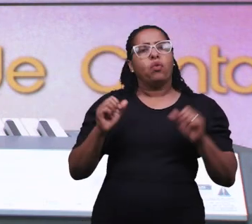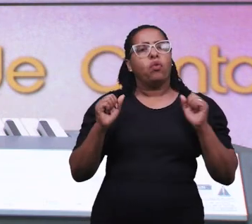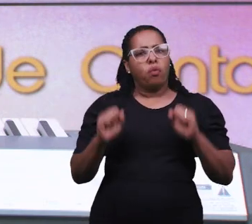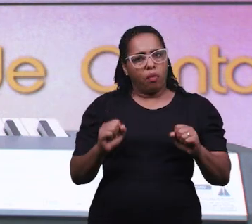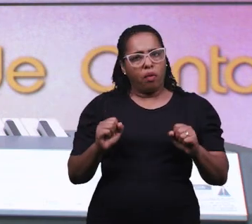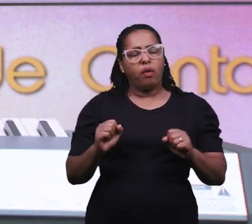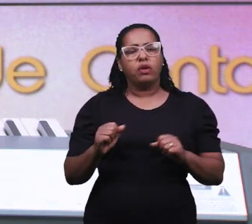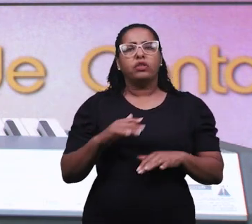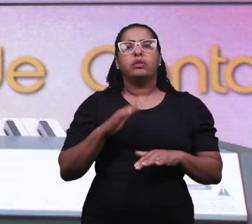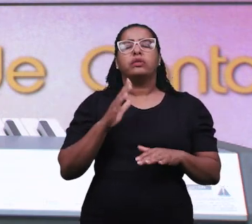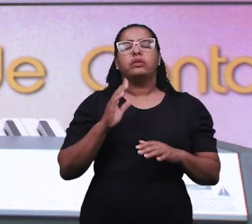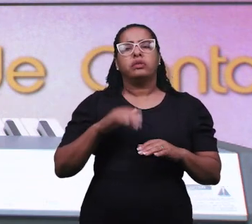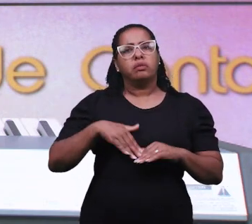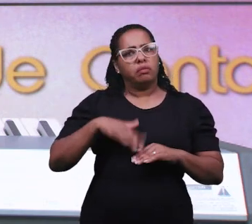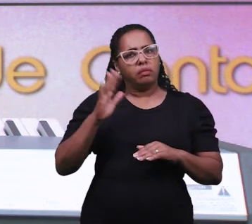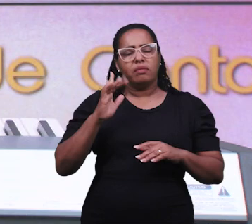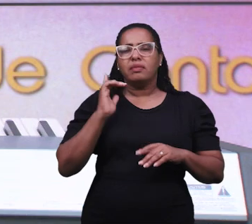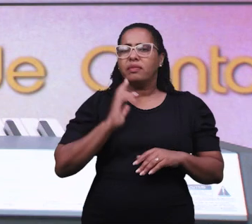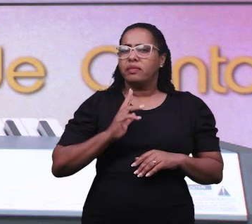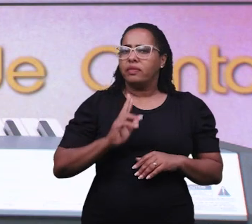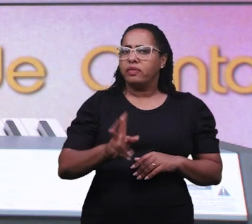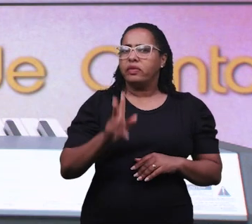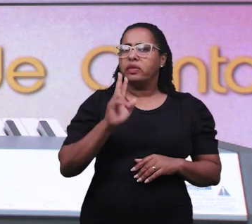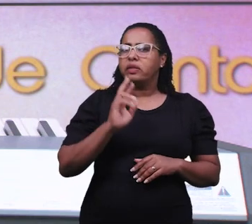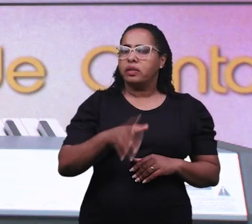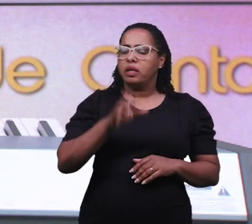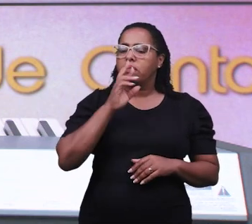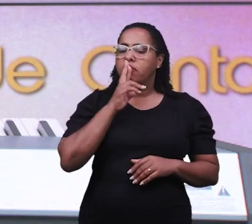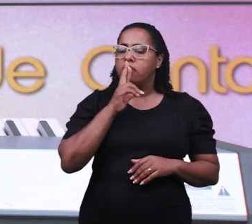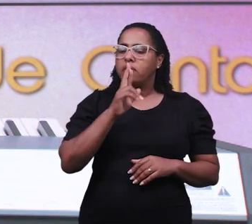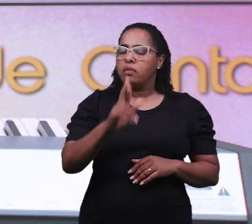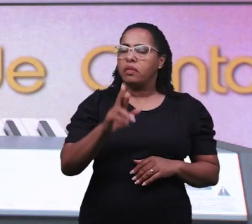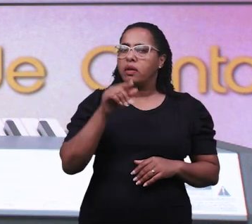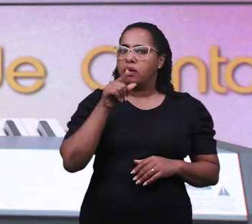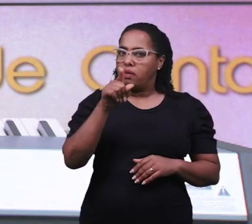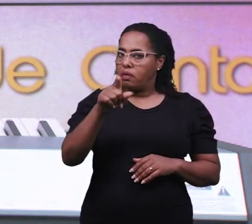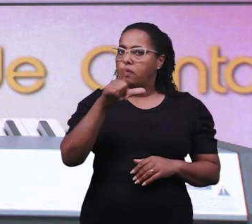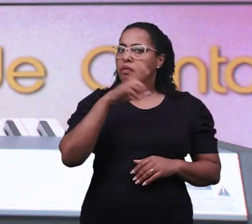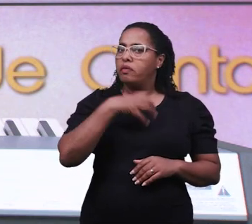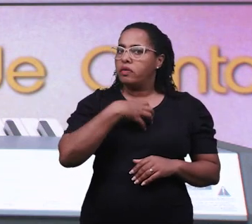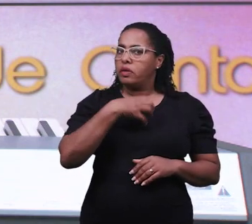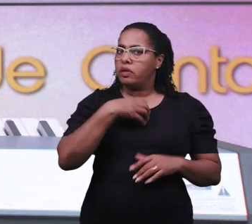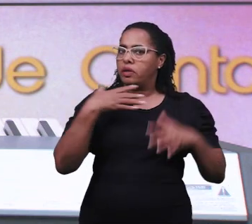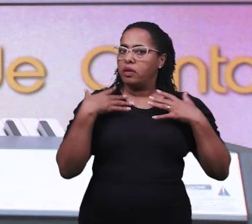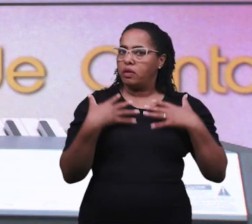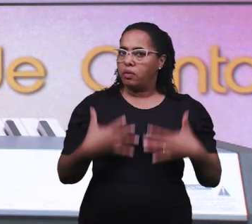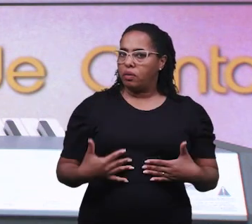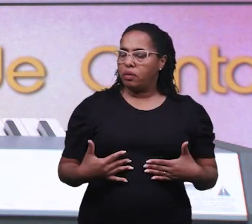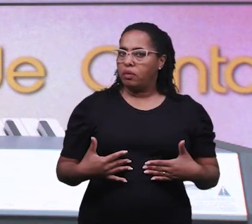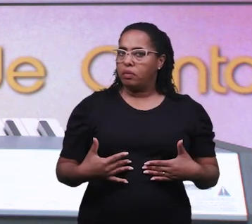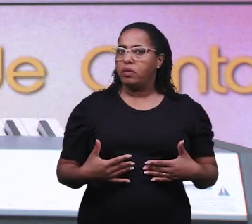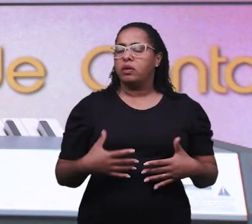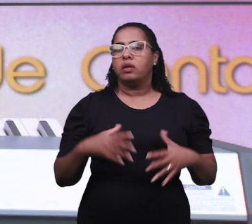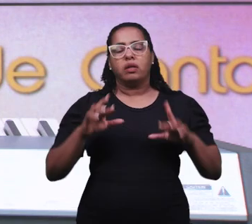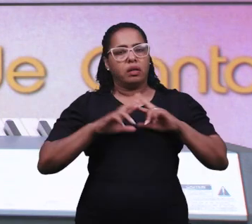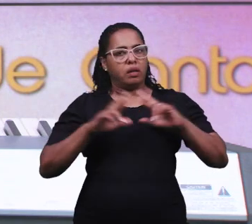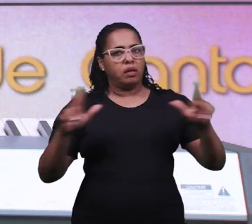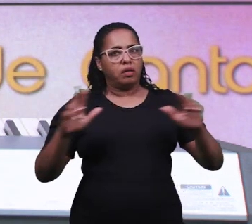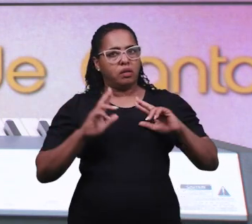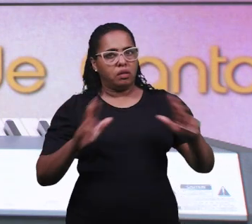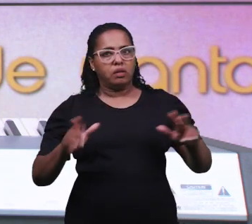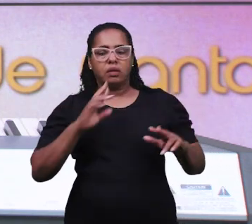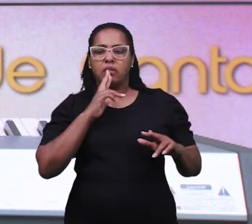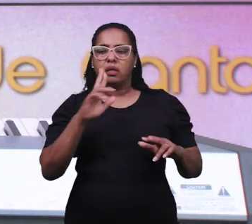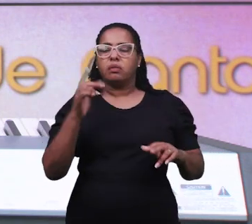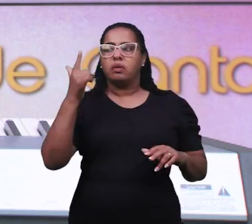mais. Sempre acompanhando a resposta que você vai ter no seu corpo, que vai ser diferente